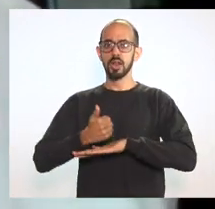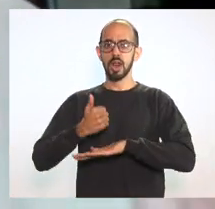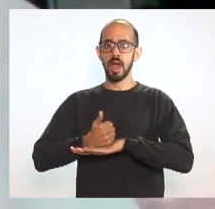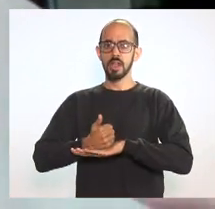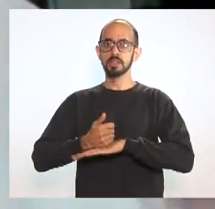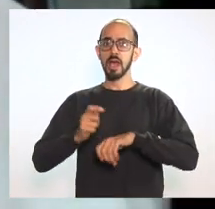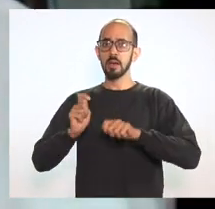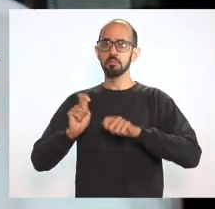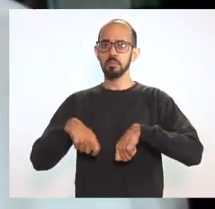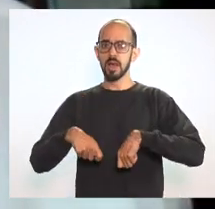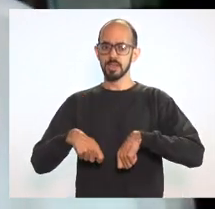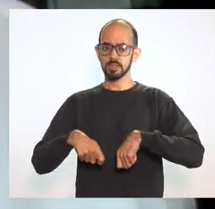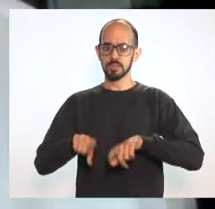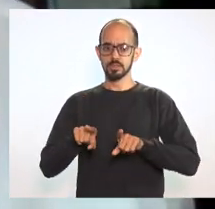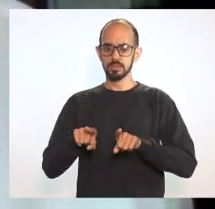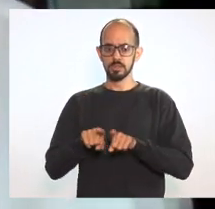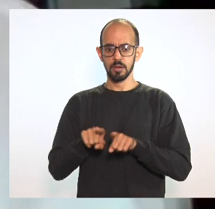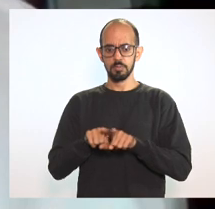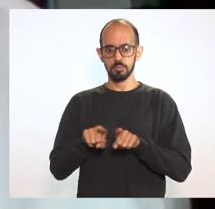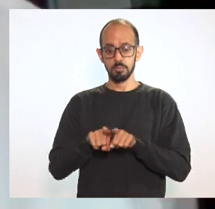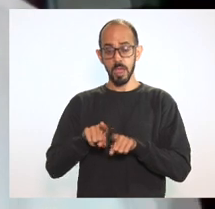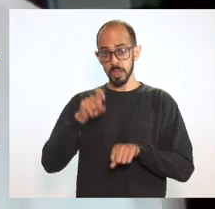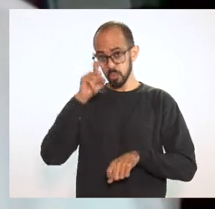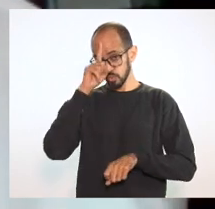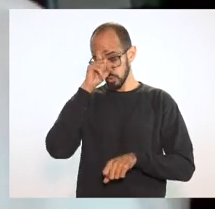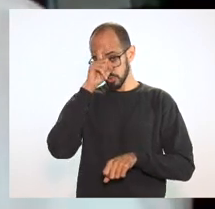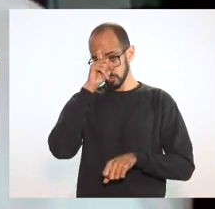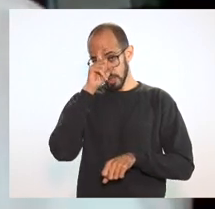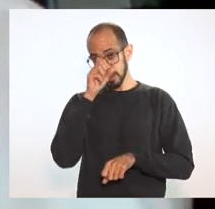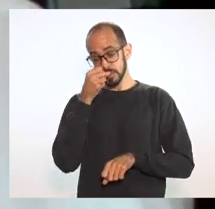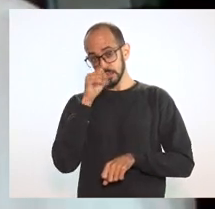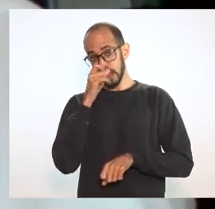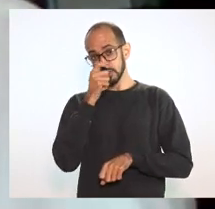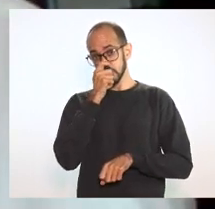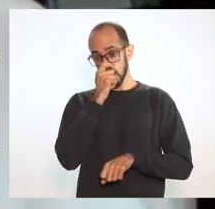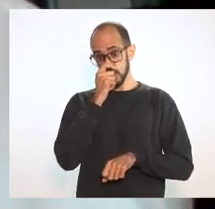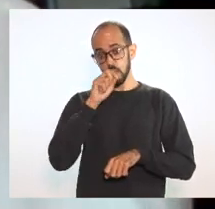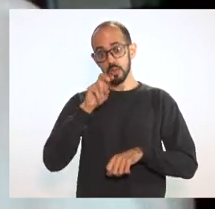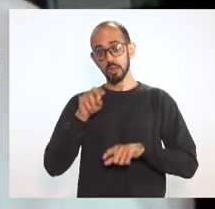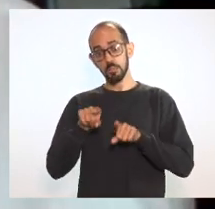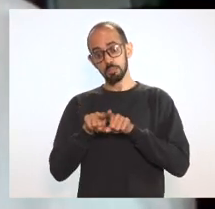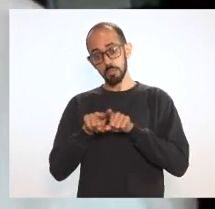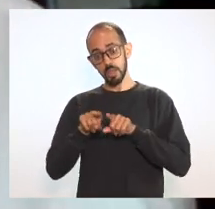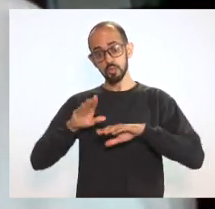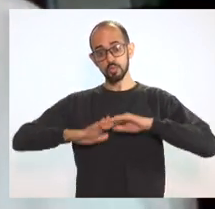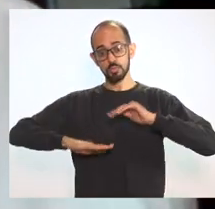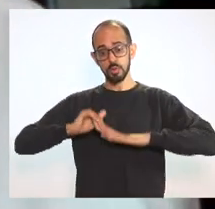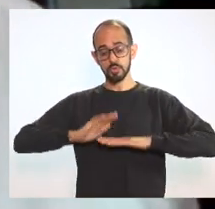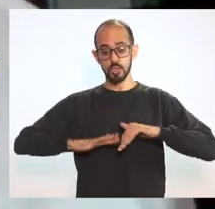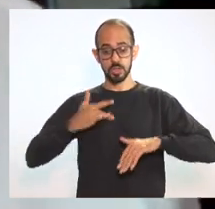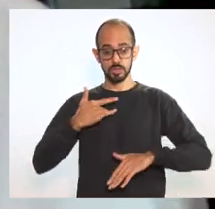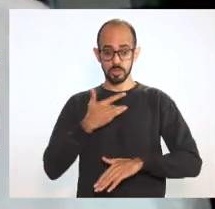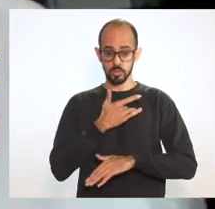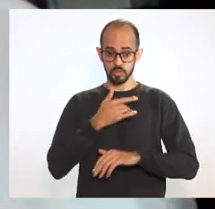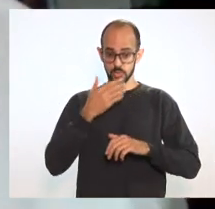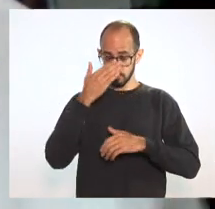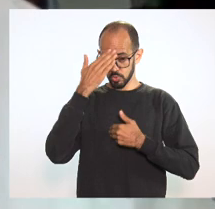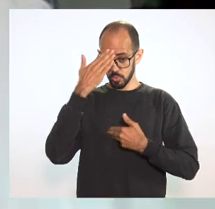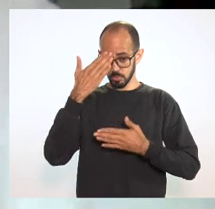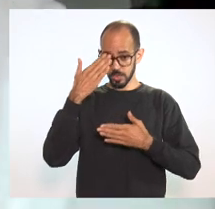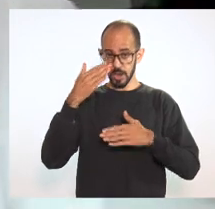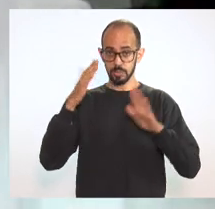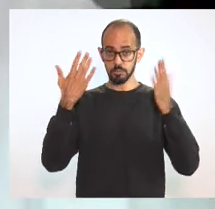a capacidade instalada dos nossos hospitais e dos nossos profissionais que estão faltando lá na ponta. Muito obrigado e parabéns,